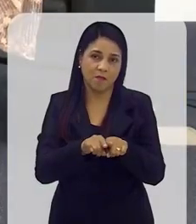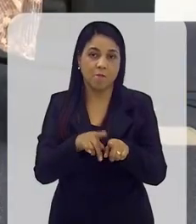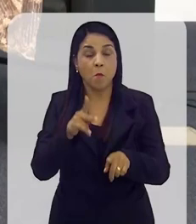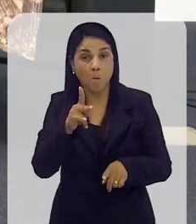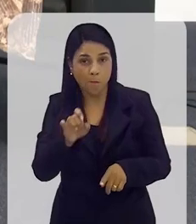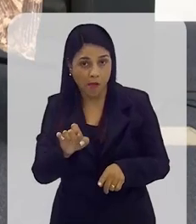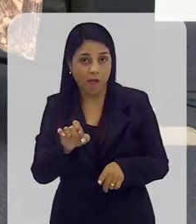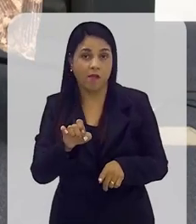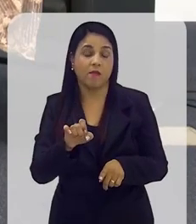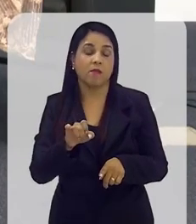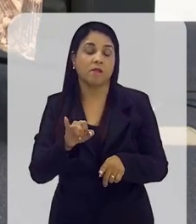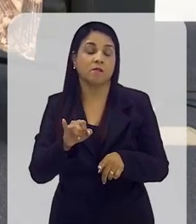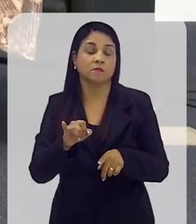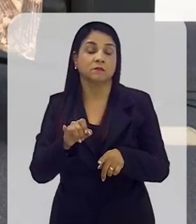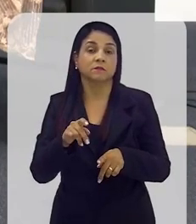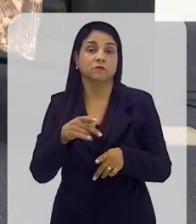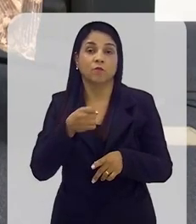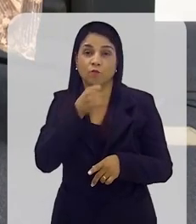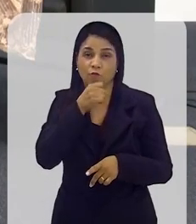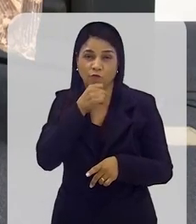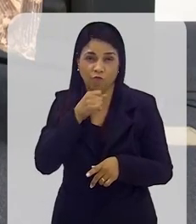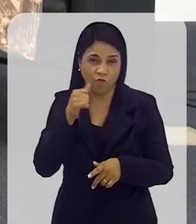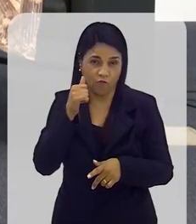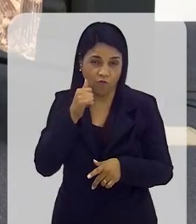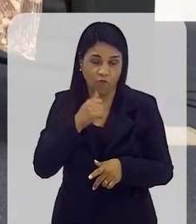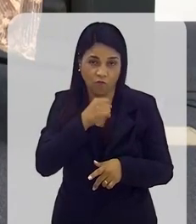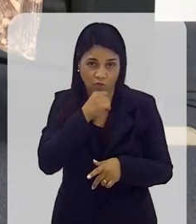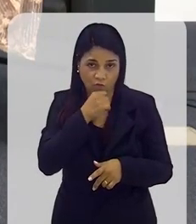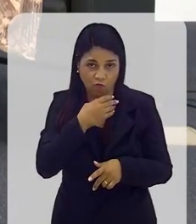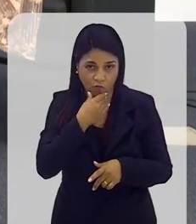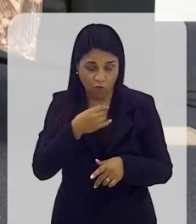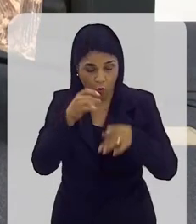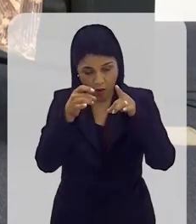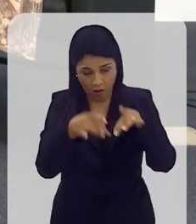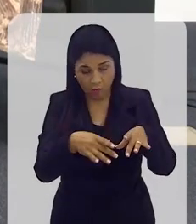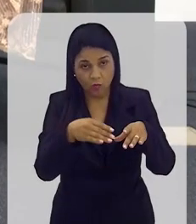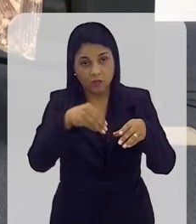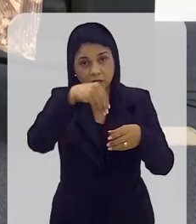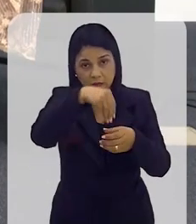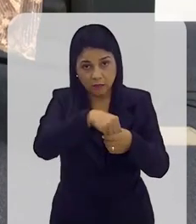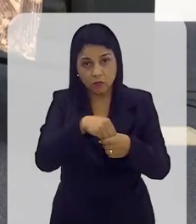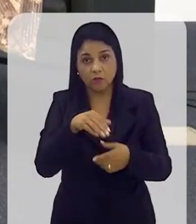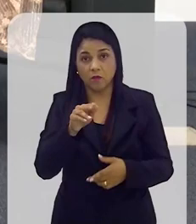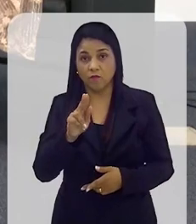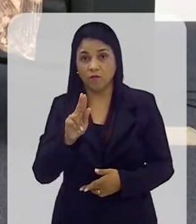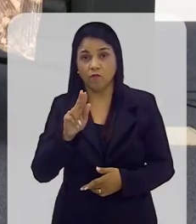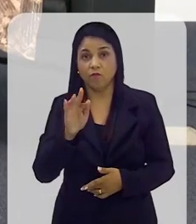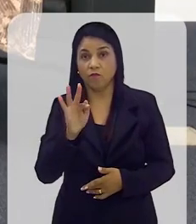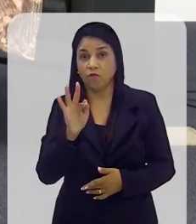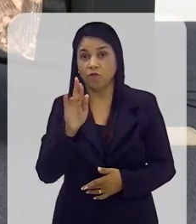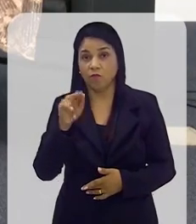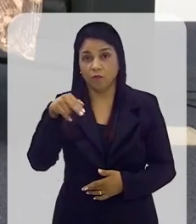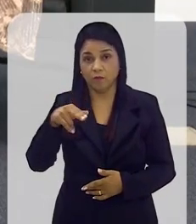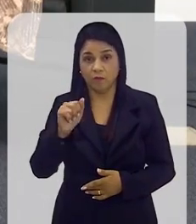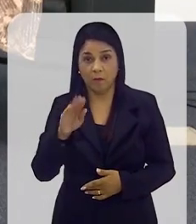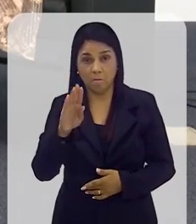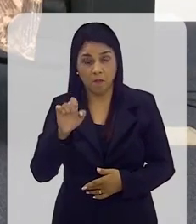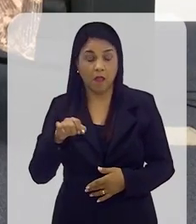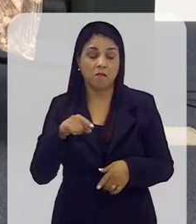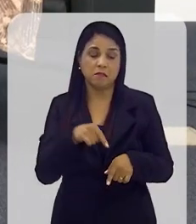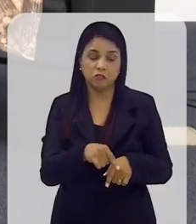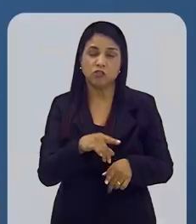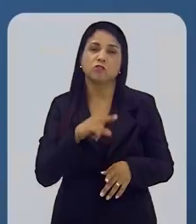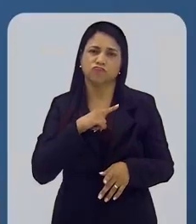foi deixado ali pelo pai dele, ele não tinha mais mãe, e o meu pai, ele poderia ter todos os motivos da vida para se